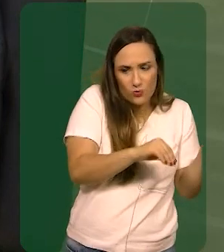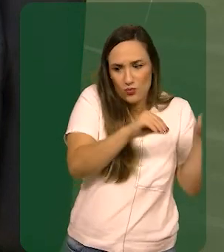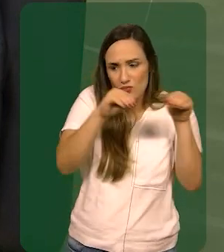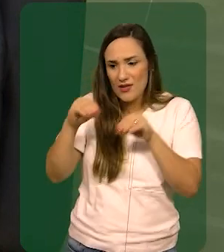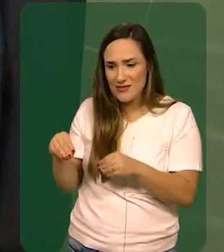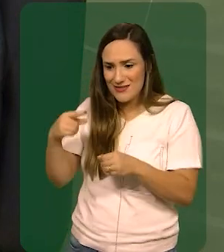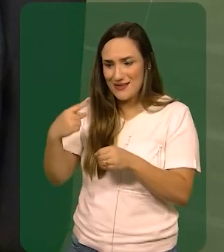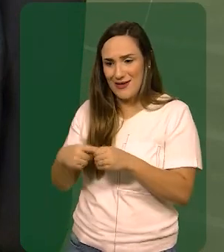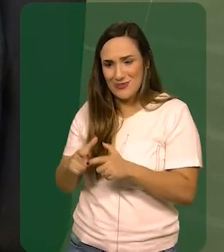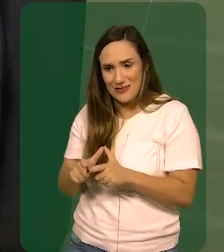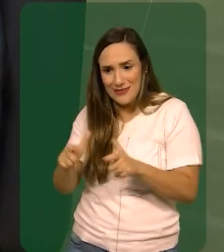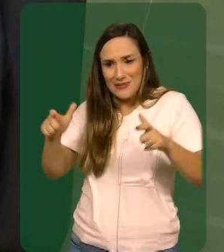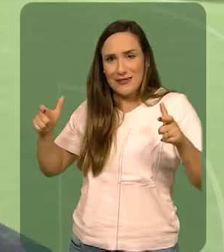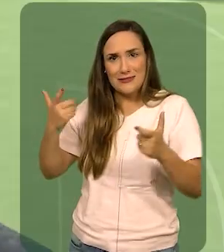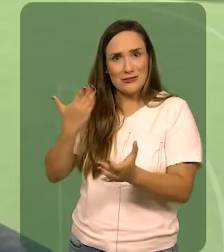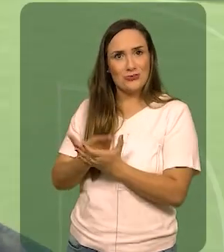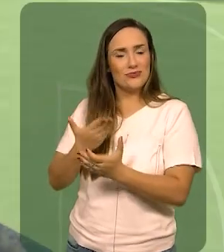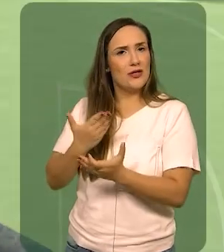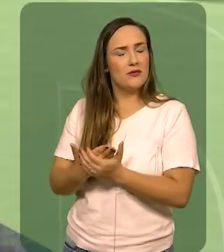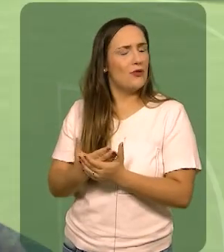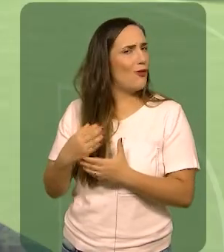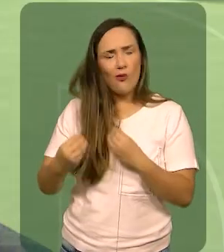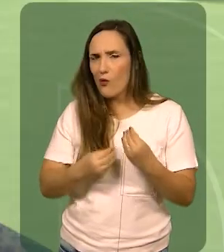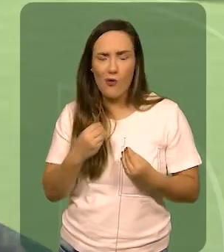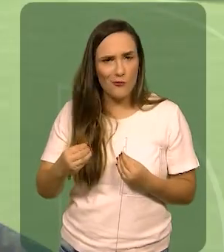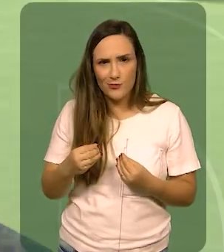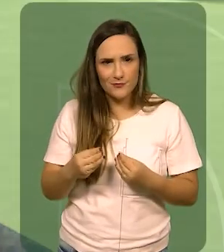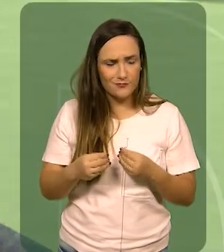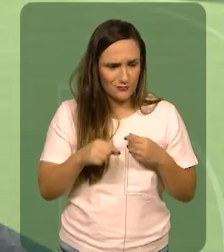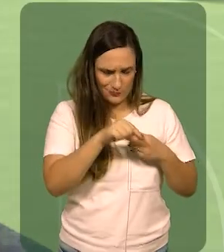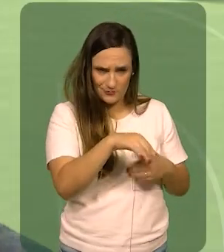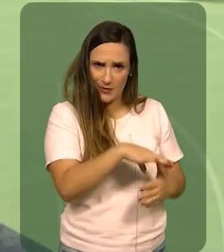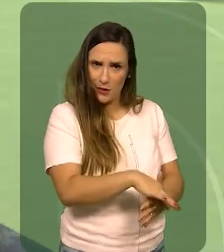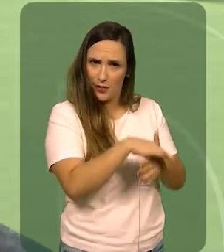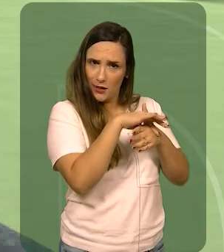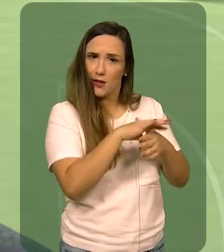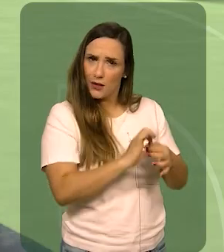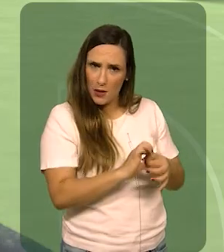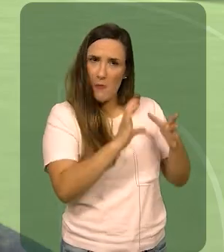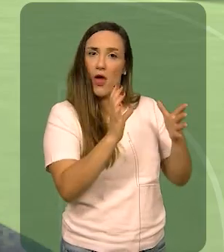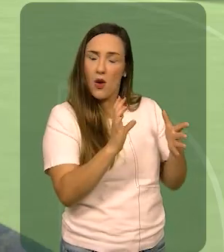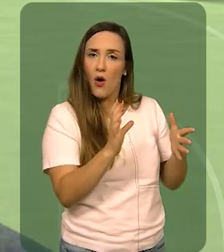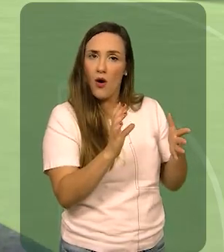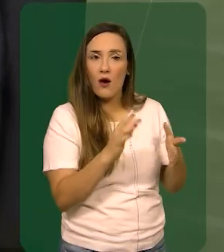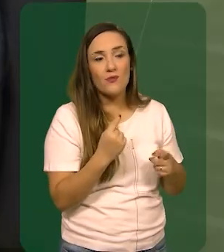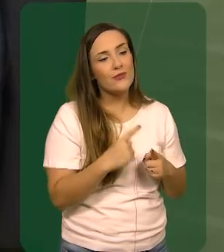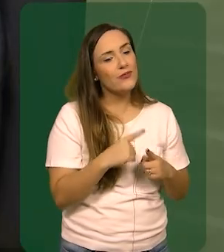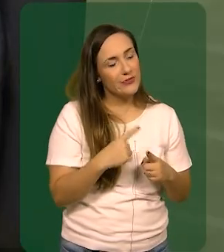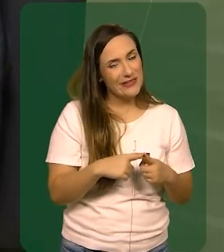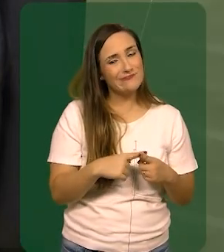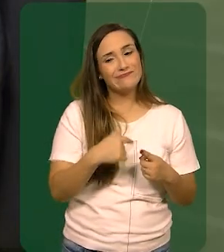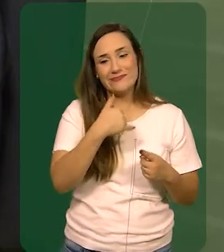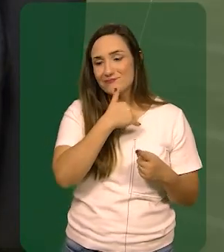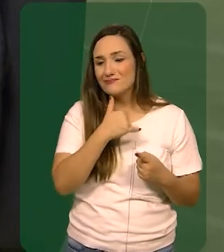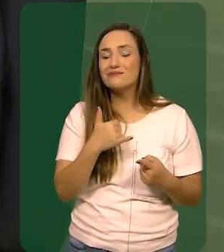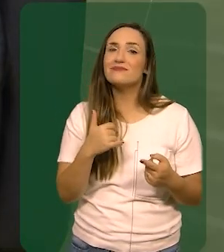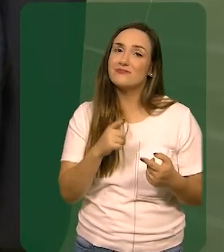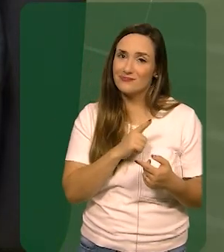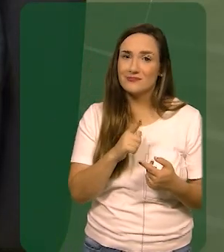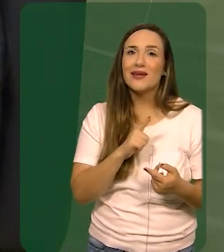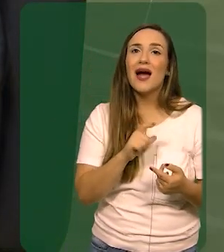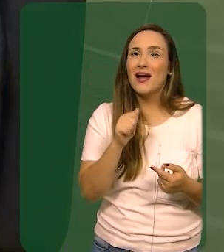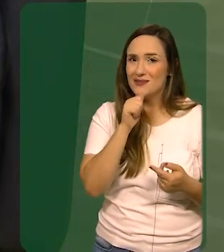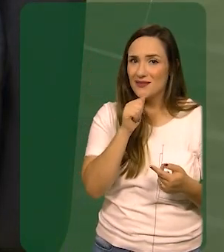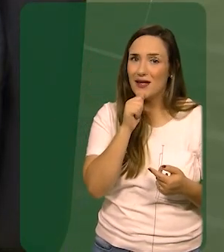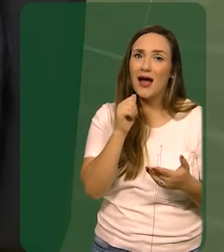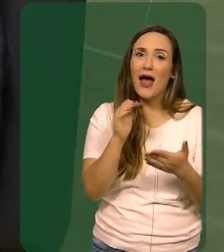estudar, né? Como que foi esse processo ali dentro com as próprias lideranças, né? Porque, infelizmente, a